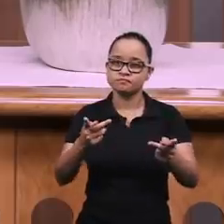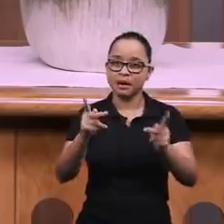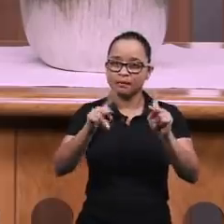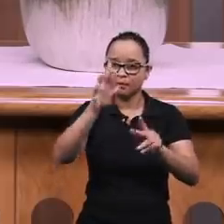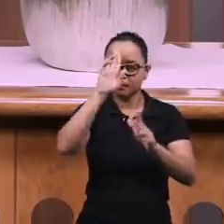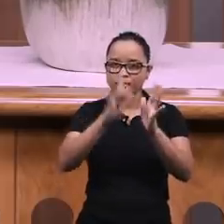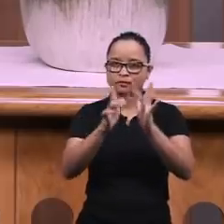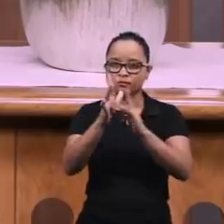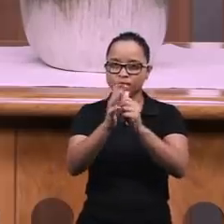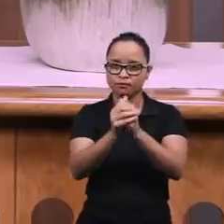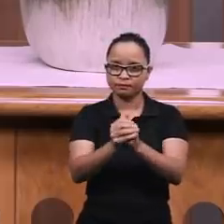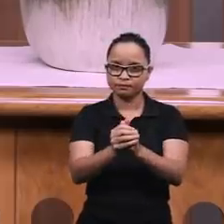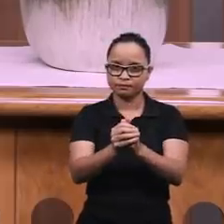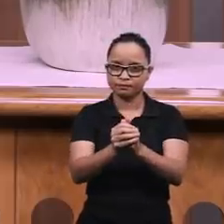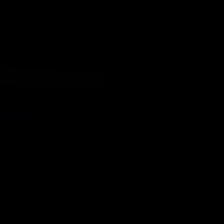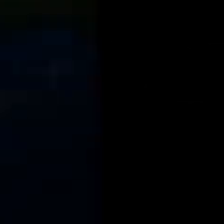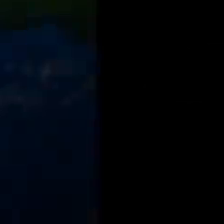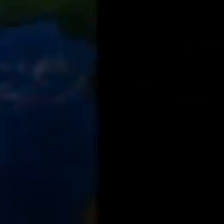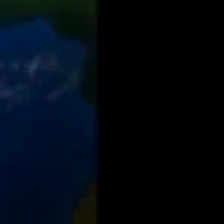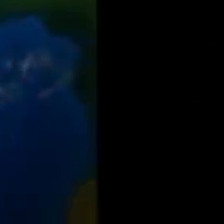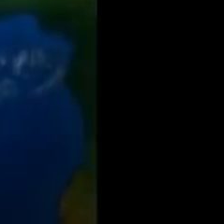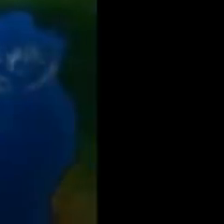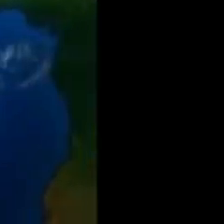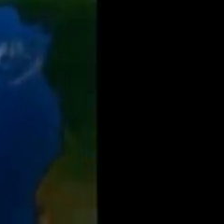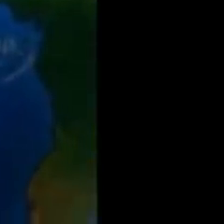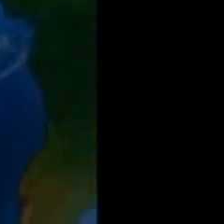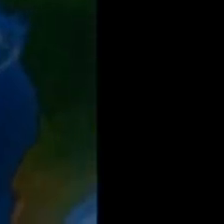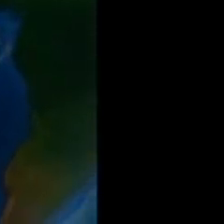a todos a paz do Senhor Jesus